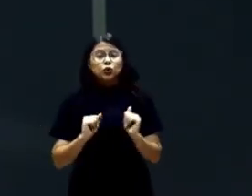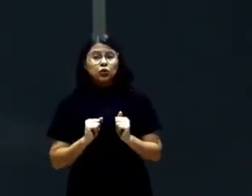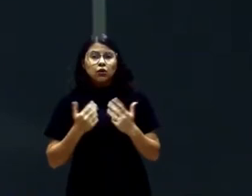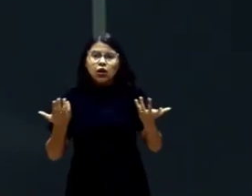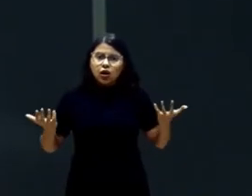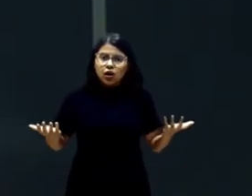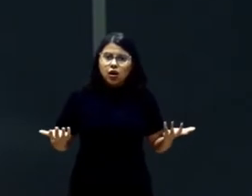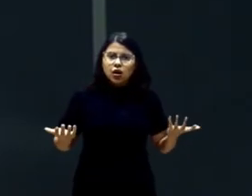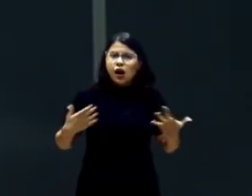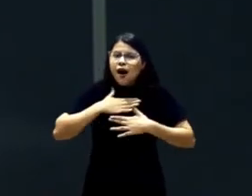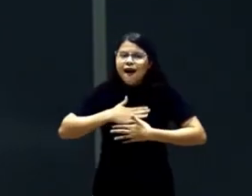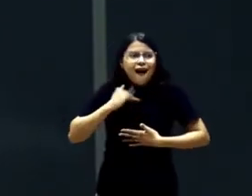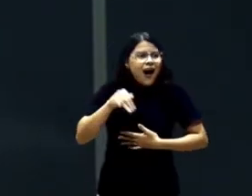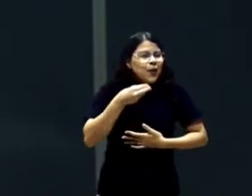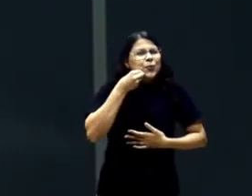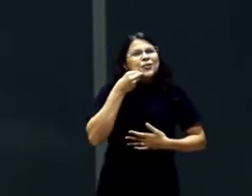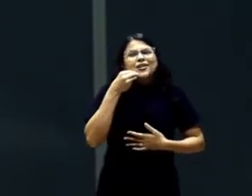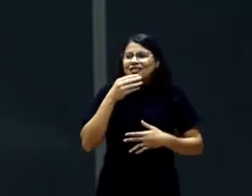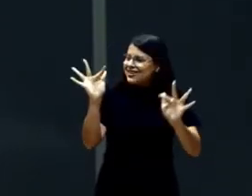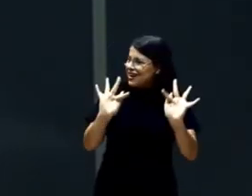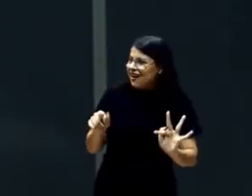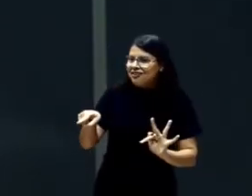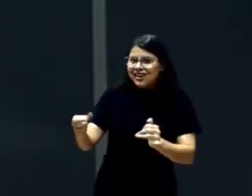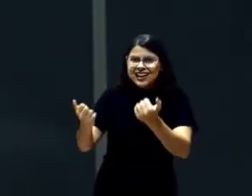Nunca consegue usufruir daquilo que tem.